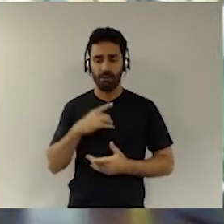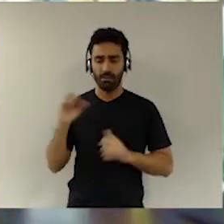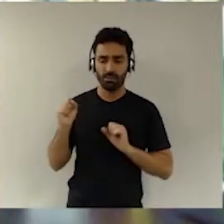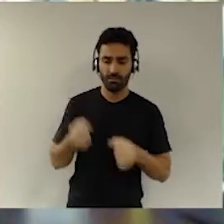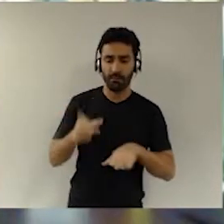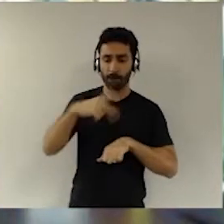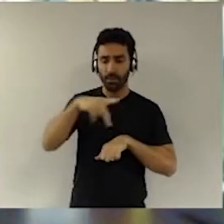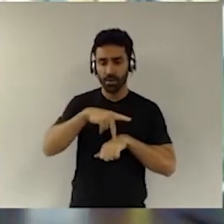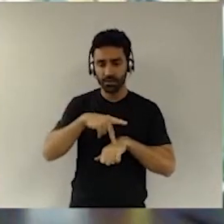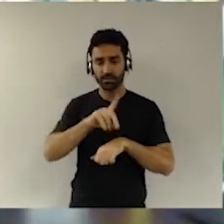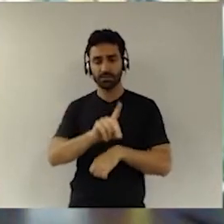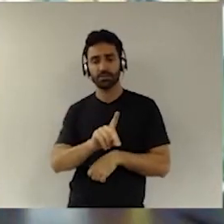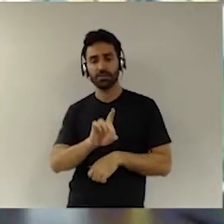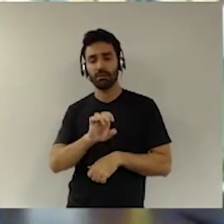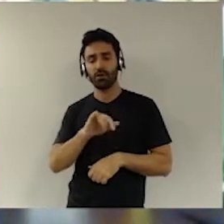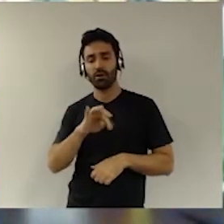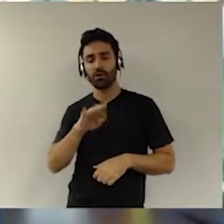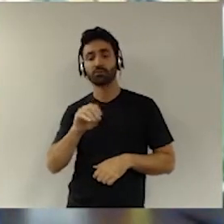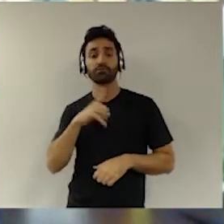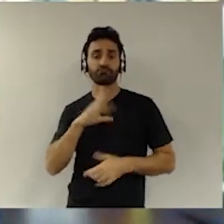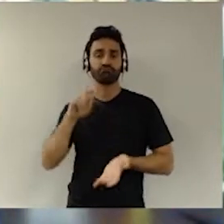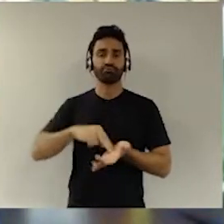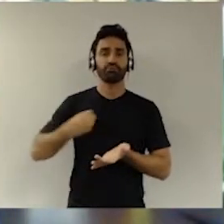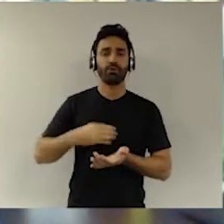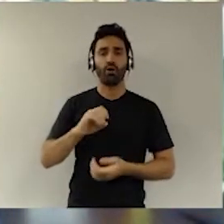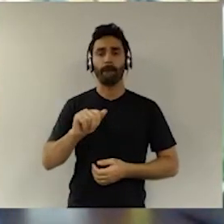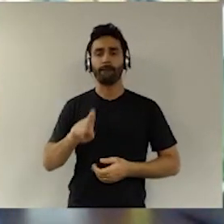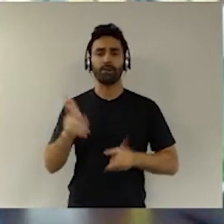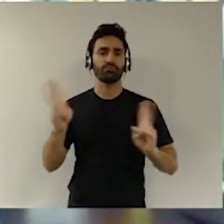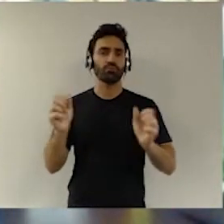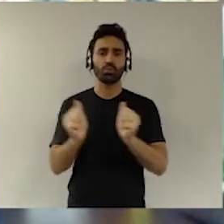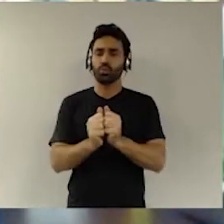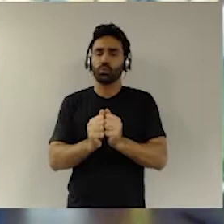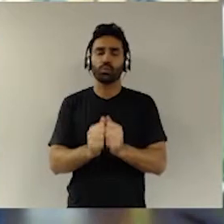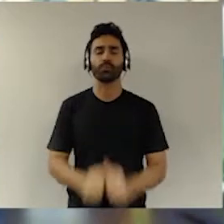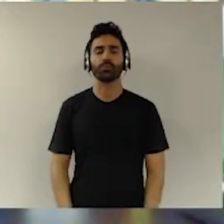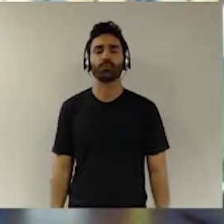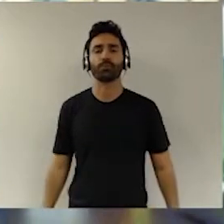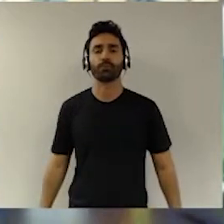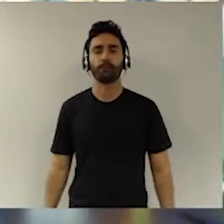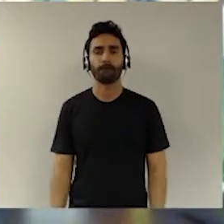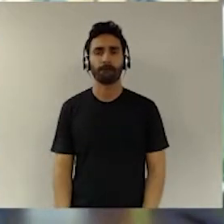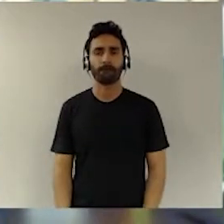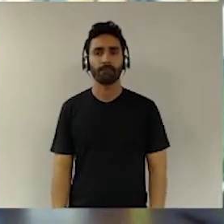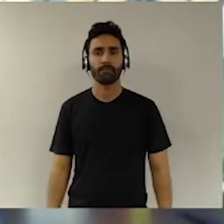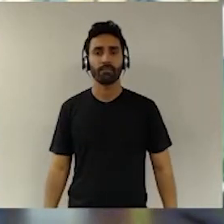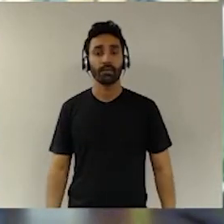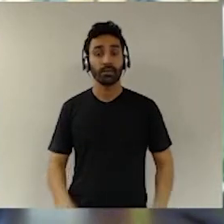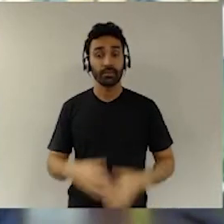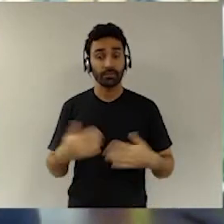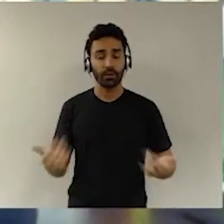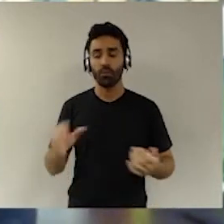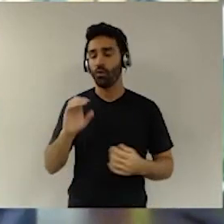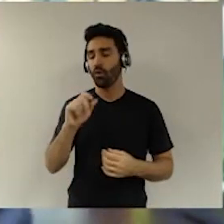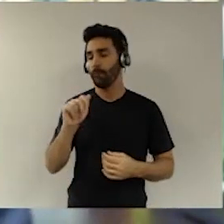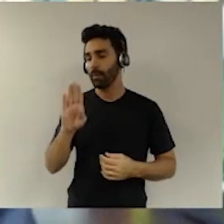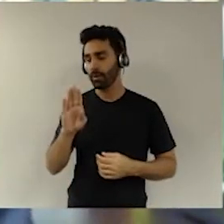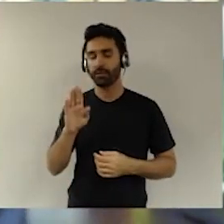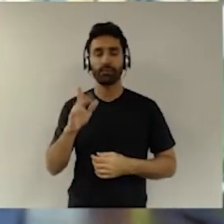Estado Democrático de Direito, lá estava a Ordem dos Advogados do Brasil nessa defesa. E a OAB,